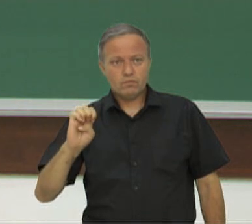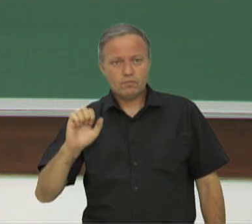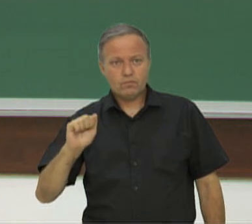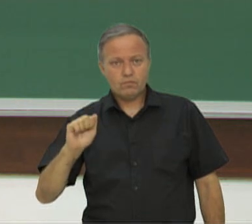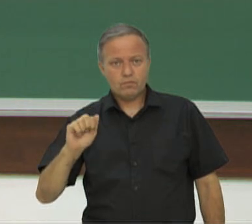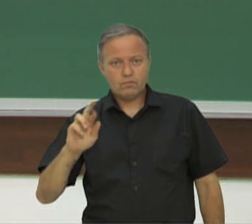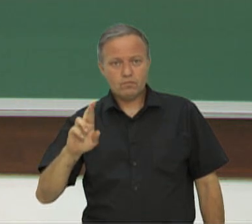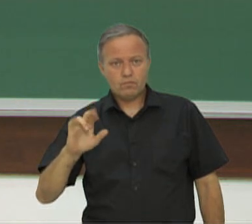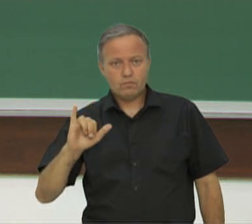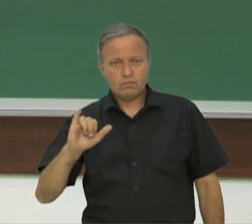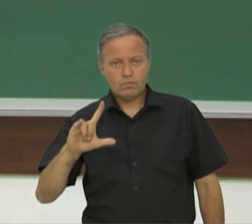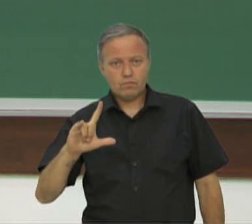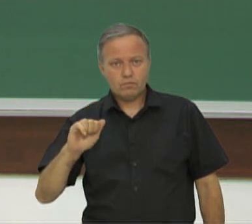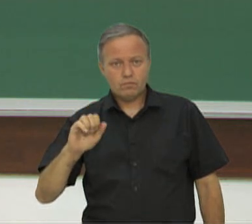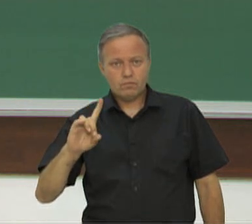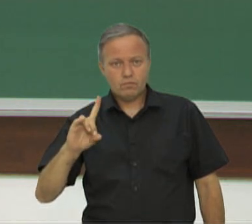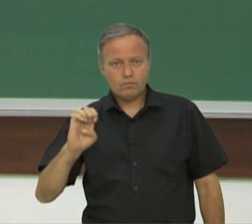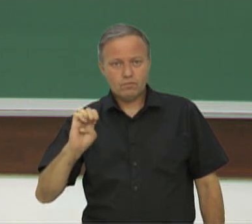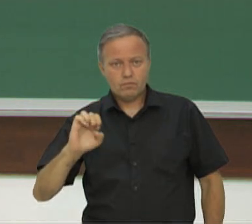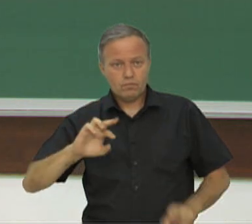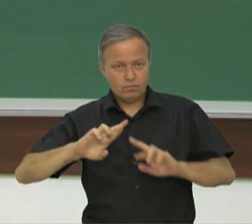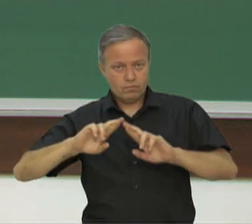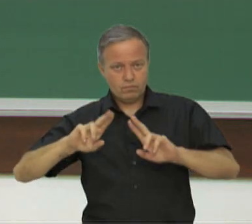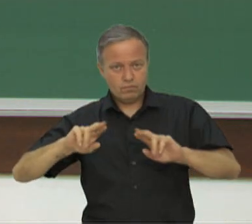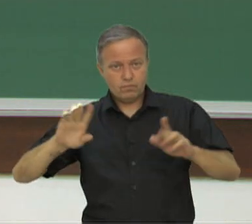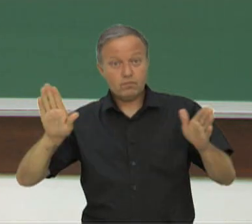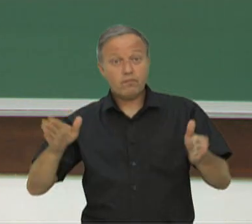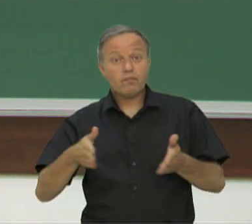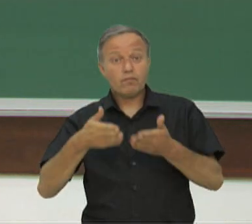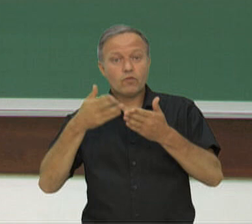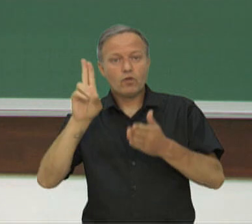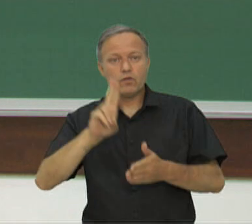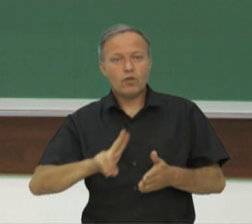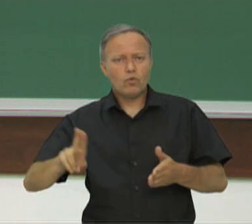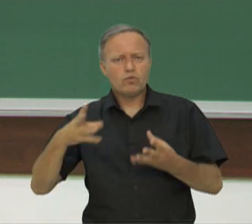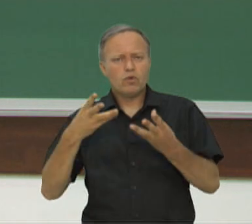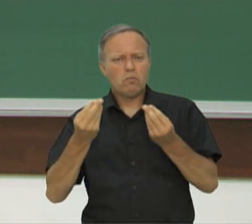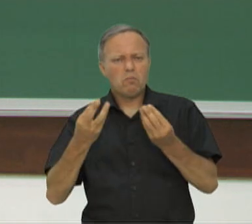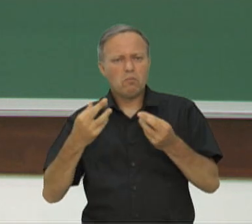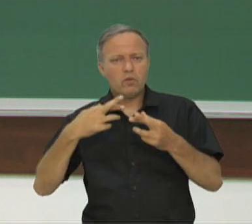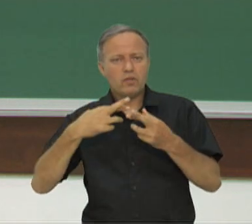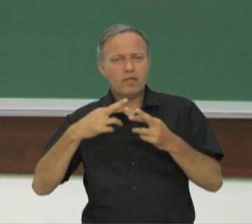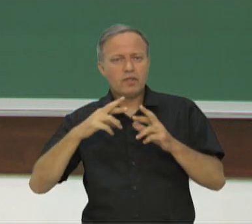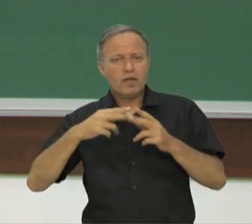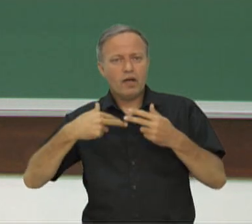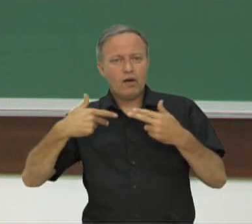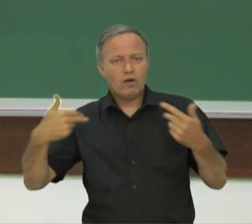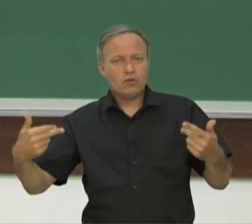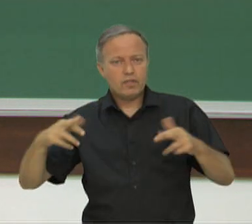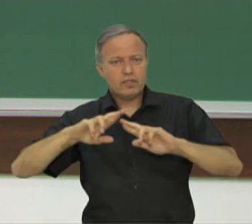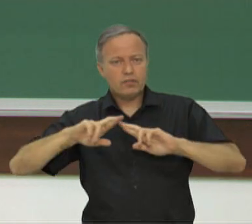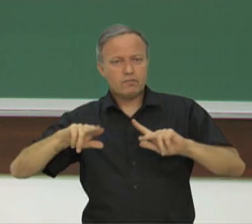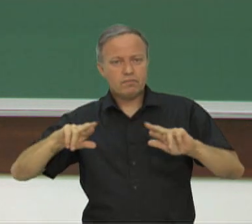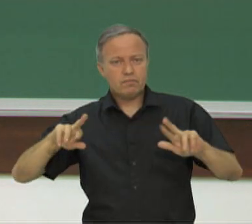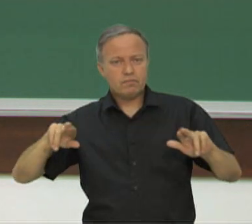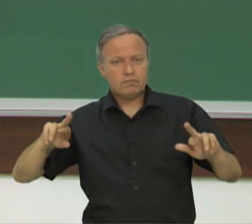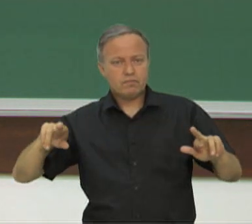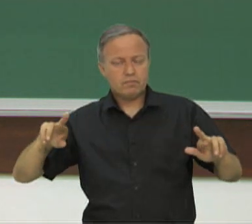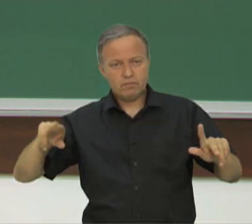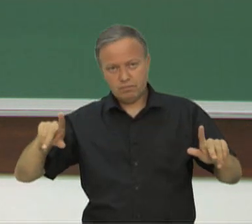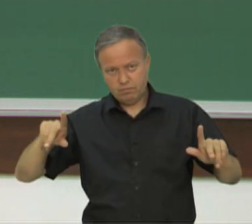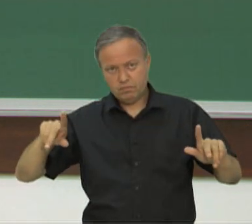materiais, certo? Eu posso usar material reciclável? Posso. Então, eu posso reaproveitar materiais?